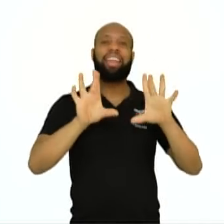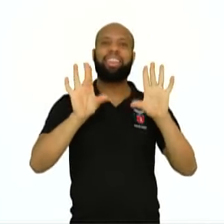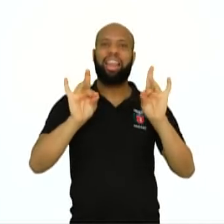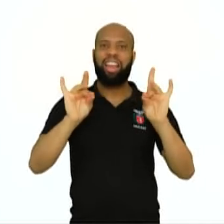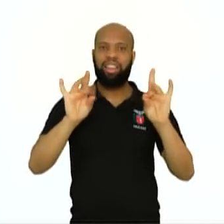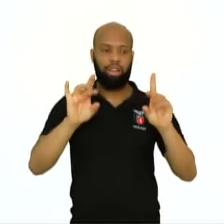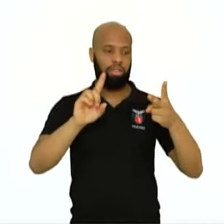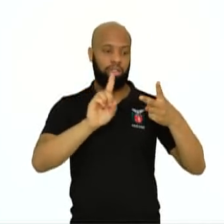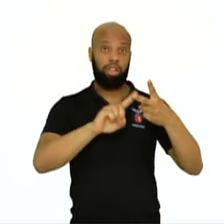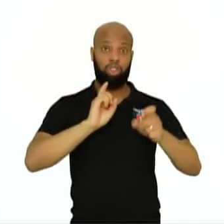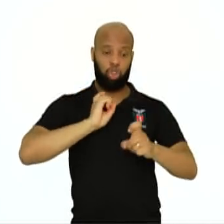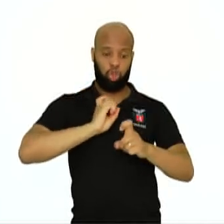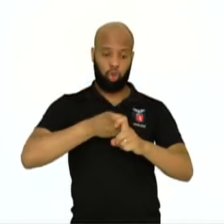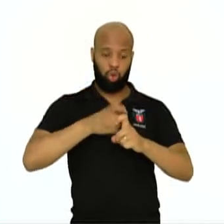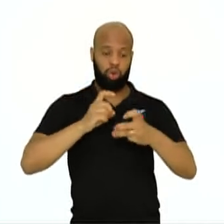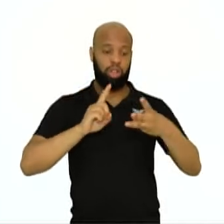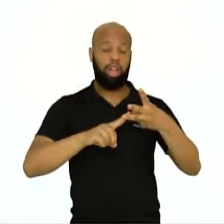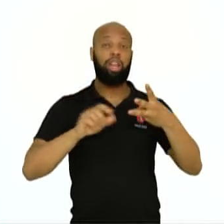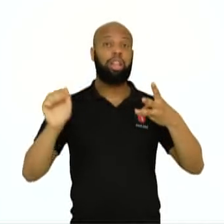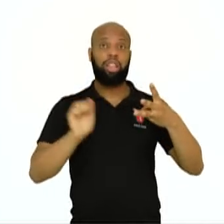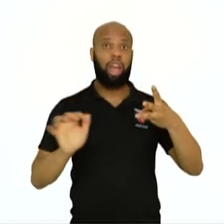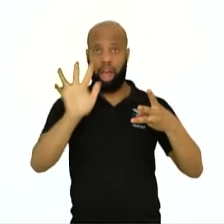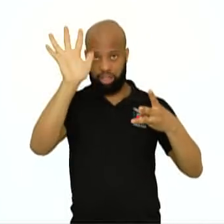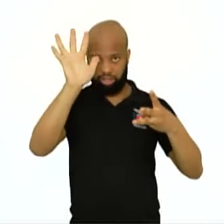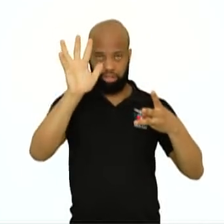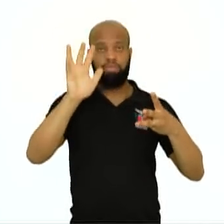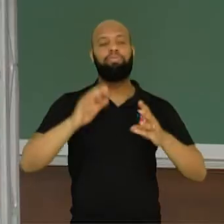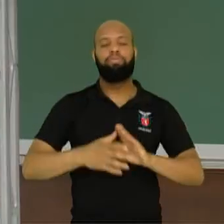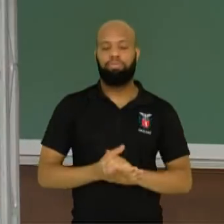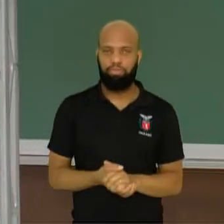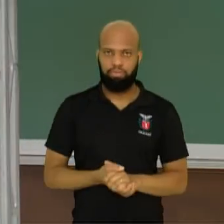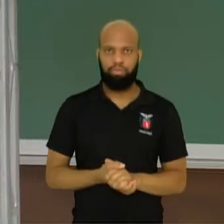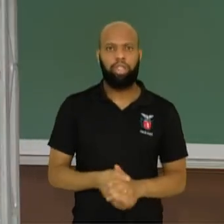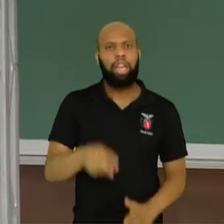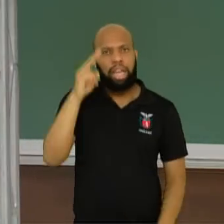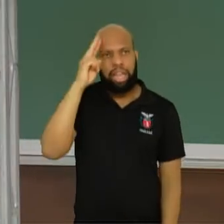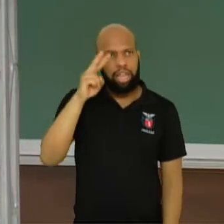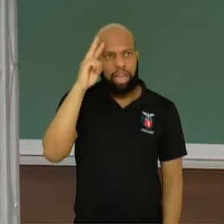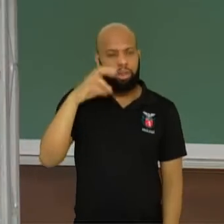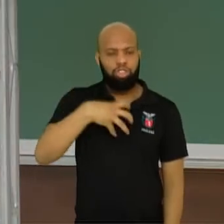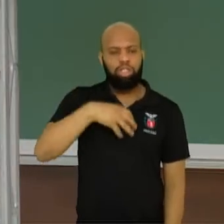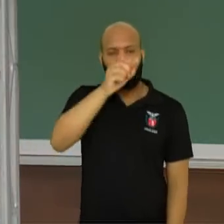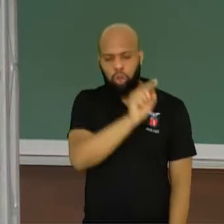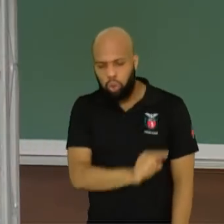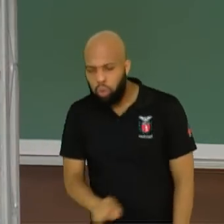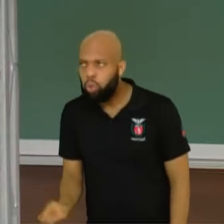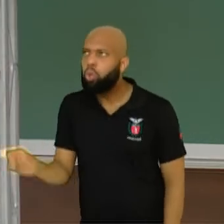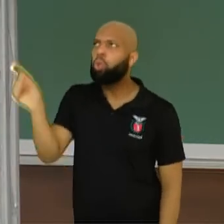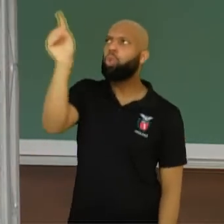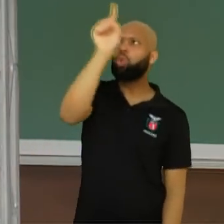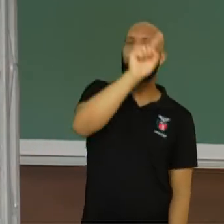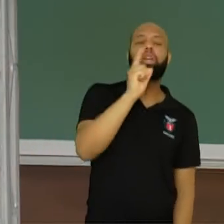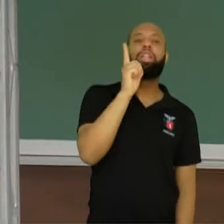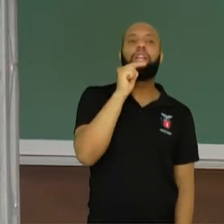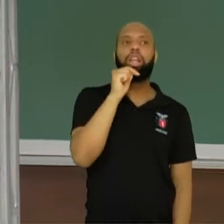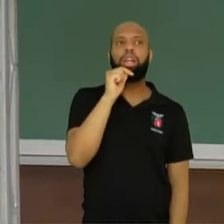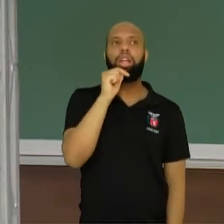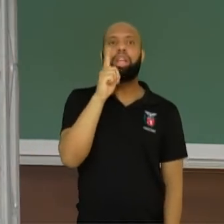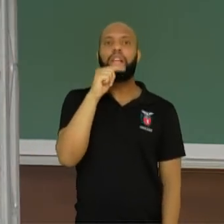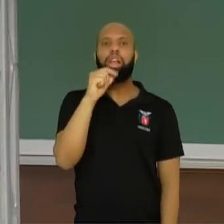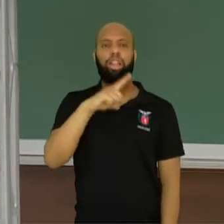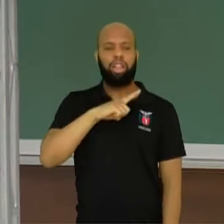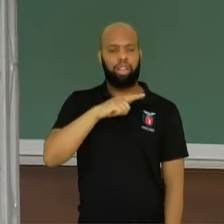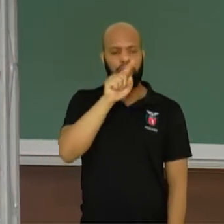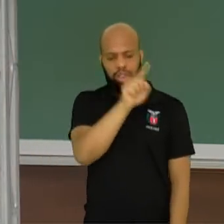mesma imagem os 3 estados. Eu encontro o estado líquido, ali, né, o próprio oceano.